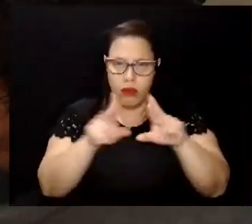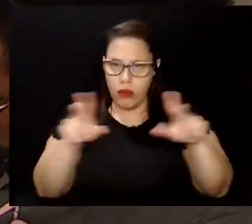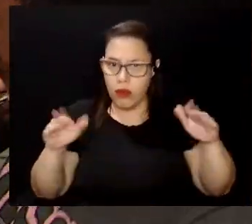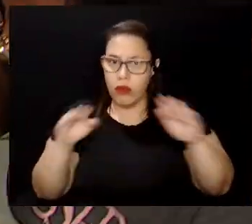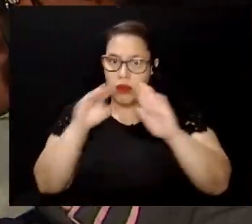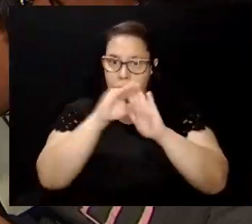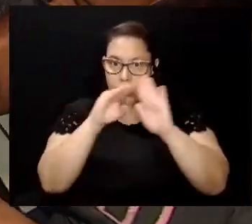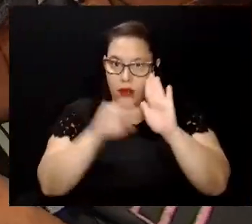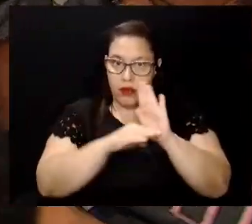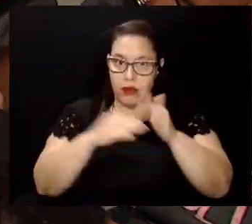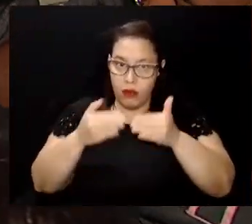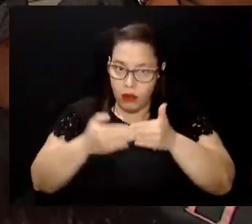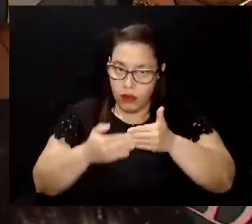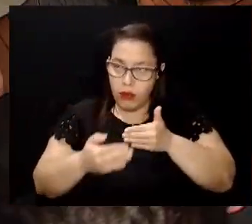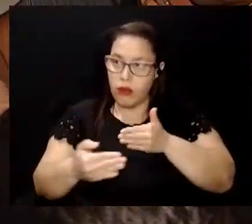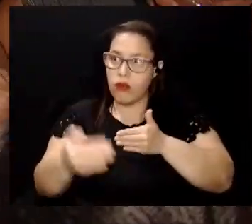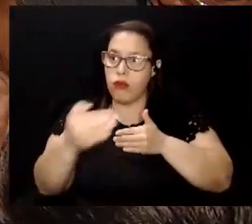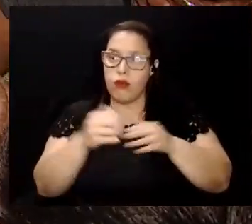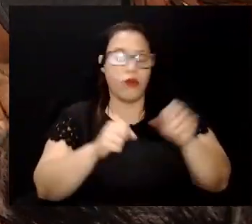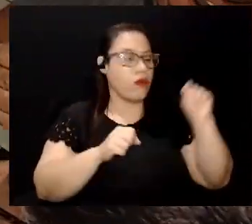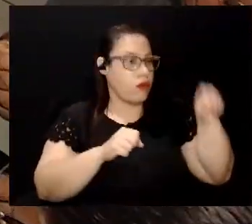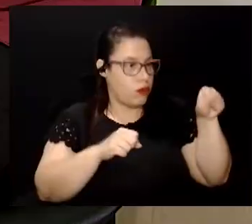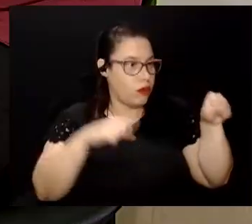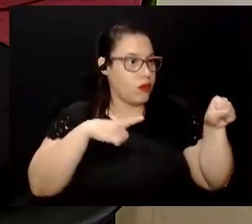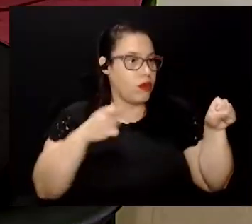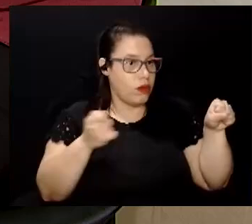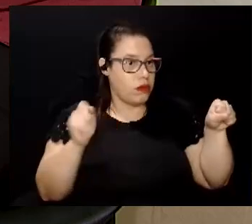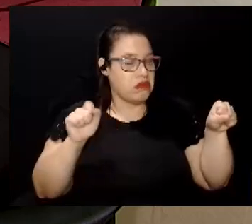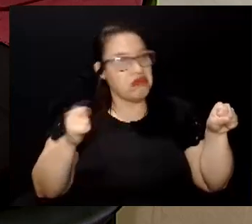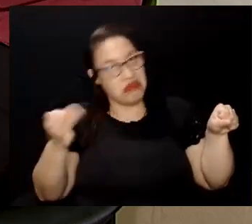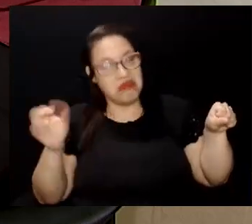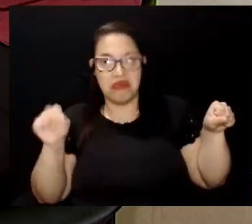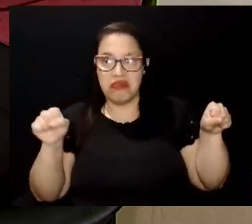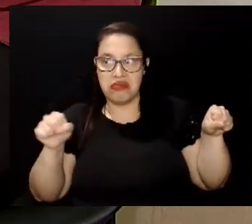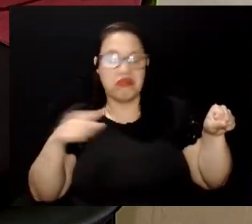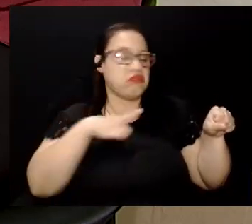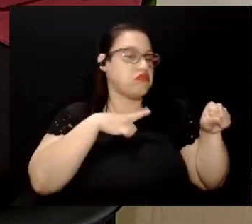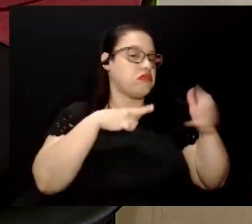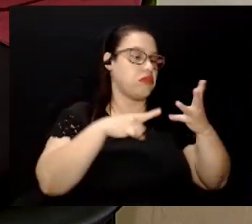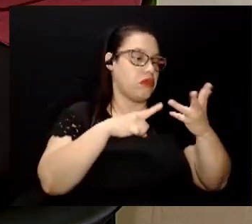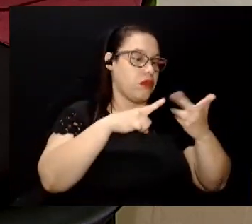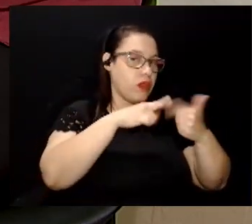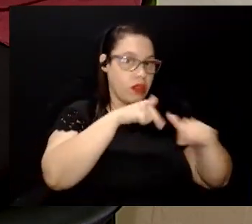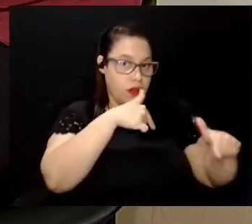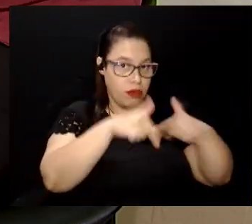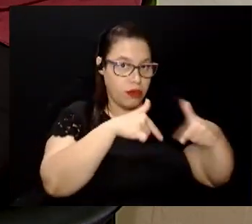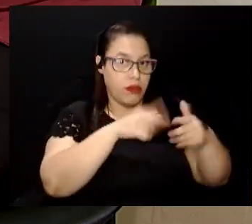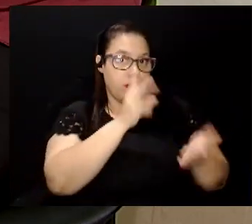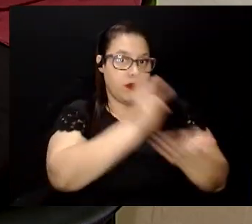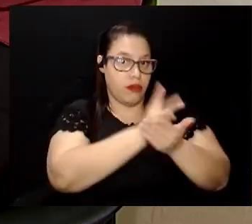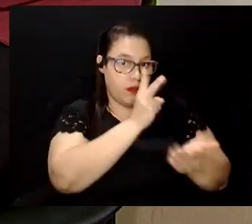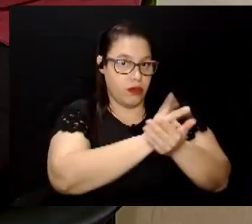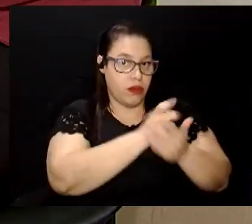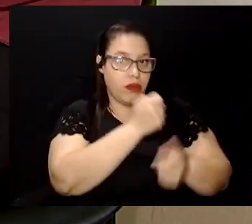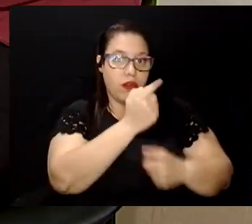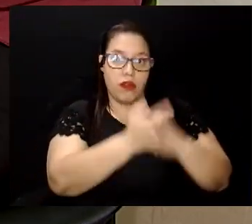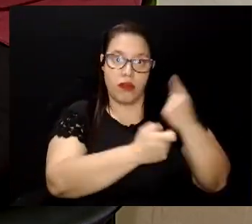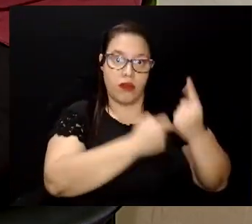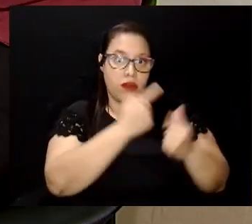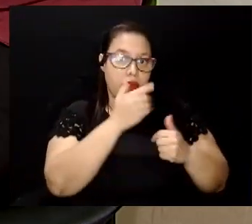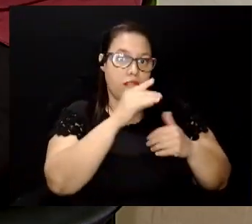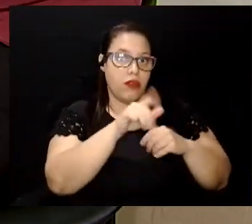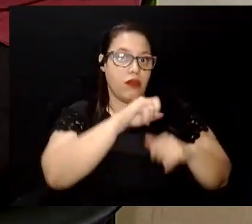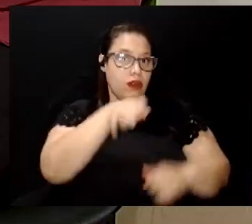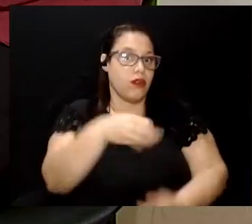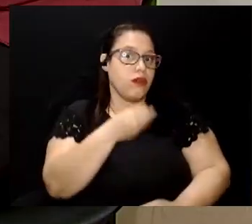tem alguns que a gente trabalha contínuo e tem outros que são as oportunidades que surgem. Então,